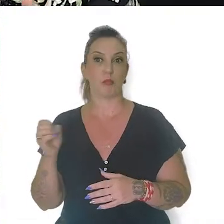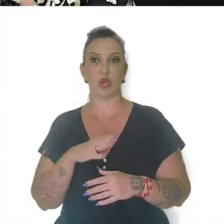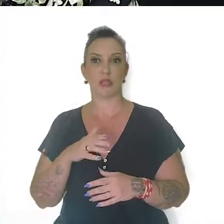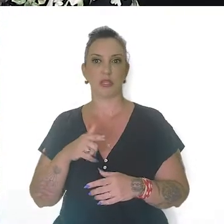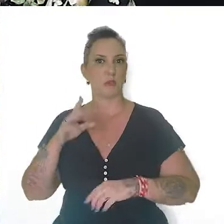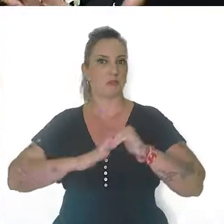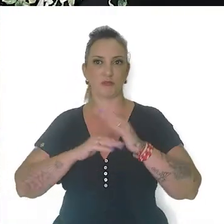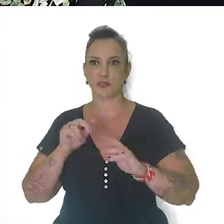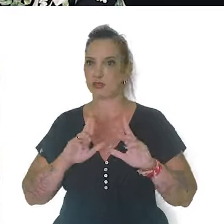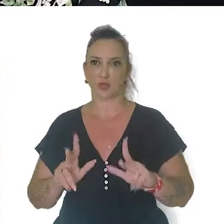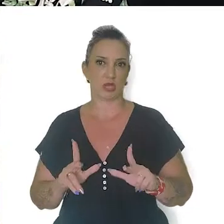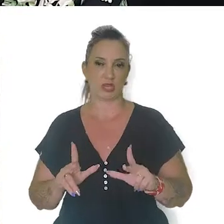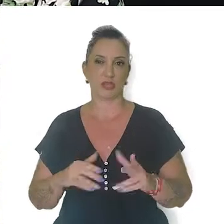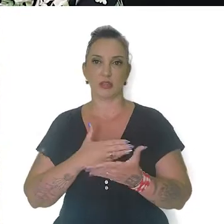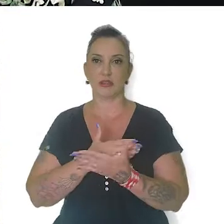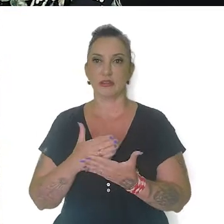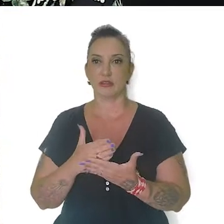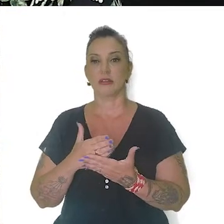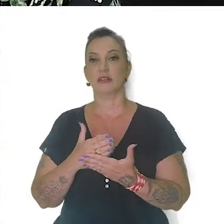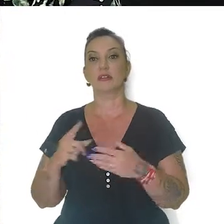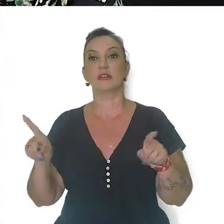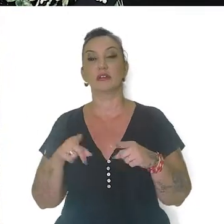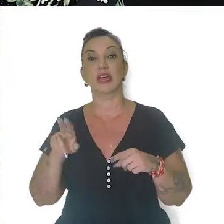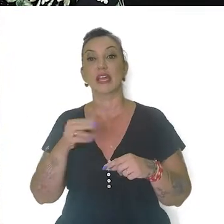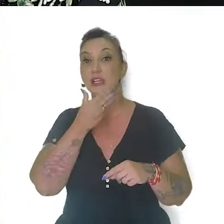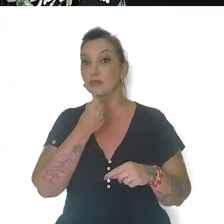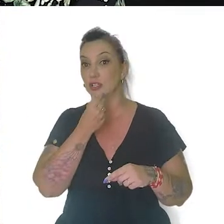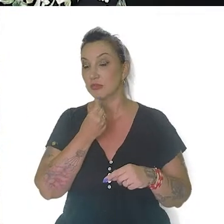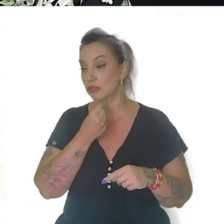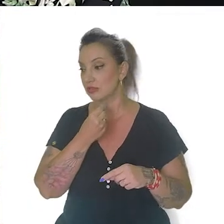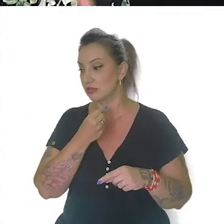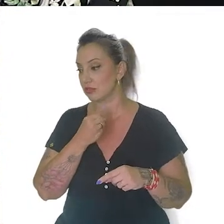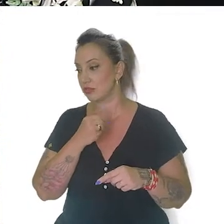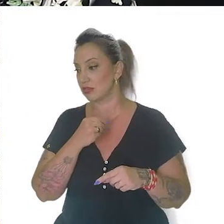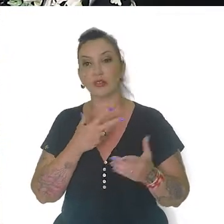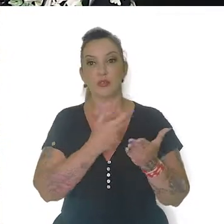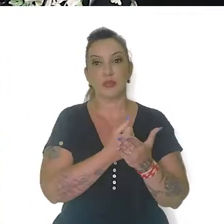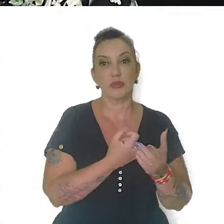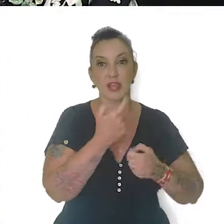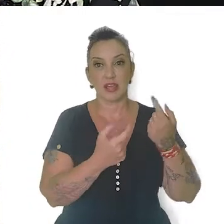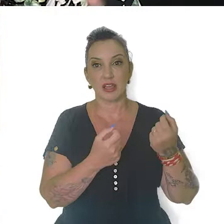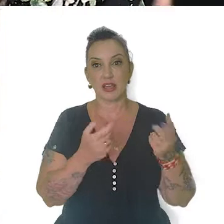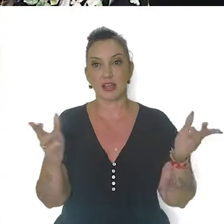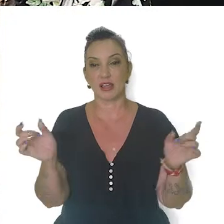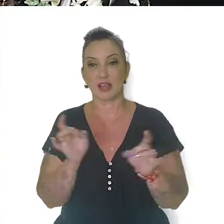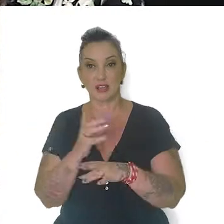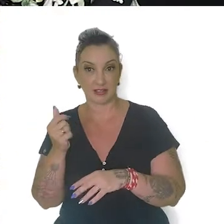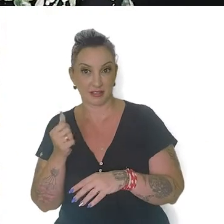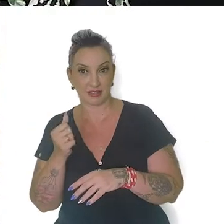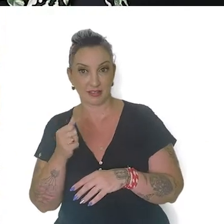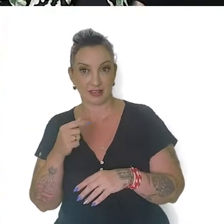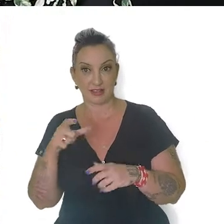não tinha, não era o mais moderno, não era o mais profissional. Comecei tocando os discos do meu irmão, quando acabou os discos dos meus irmãos, eu comprei alguns,